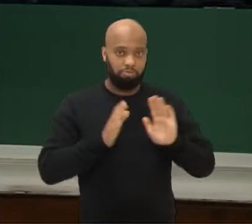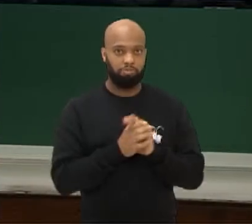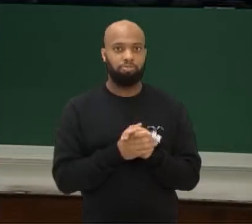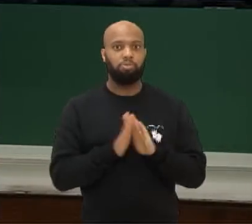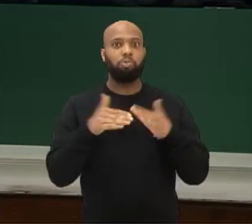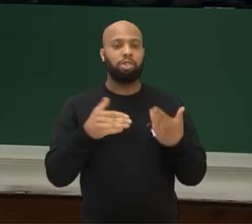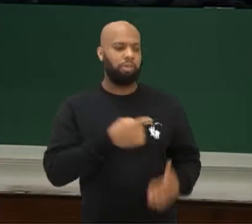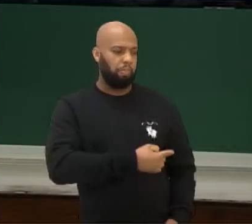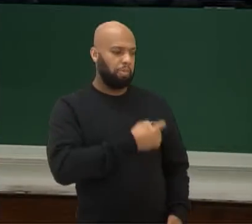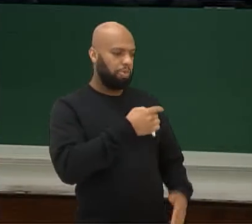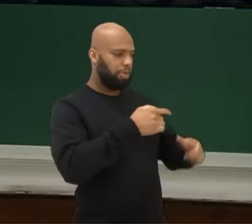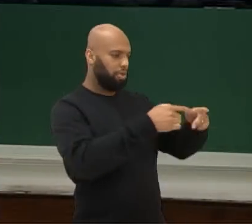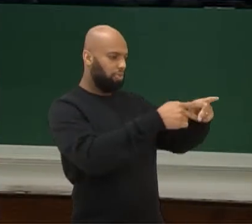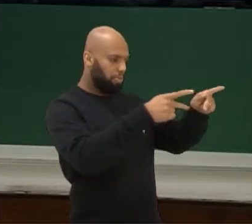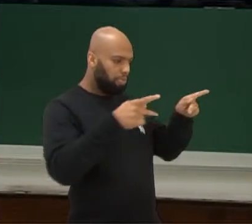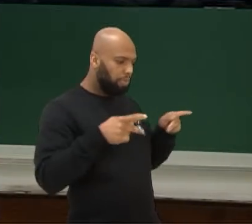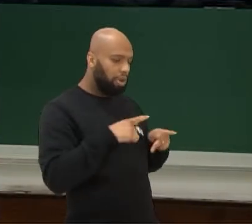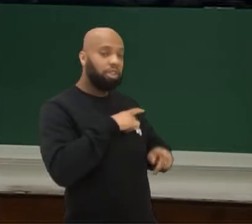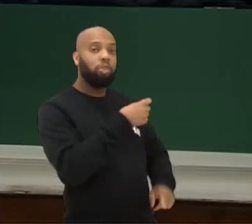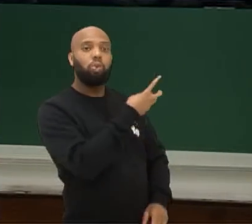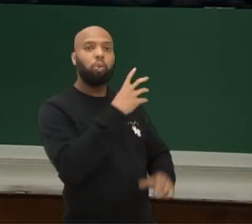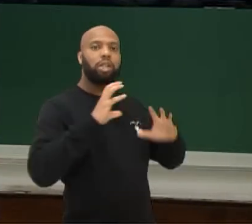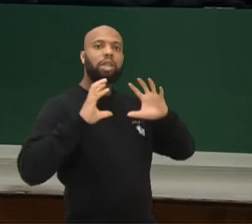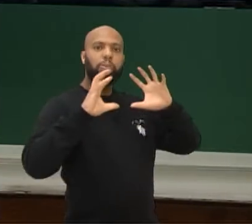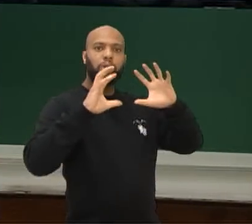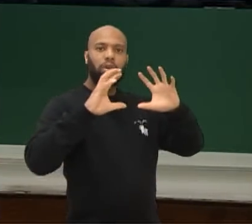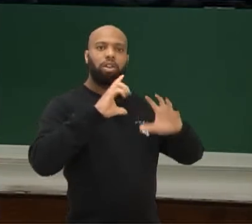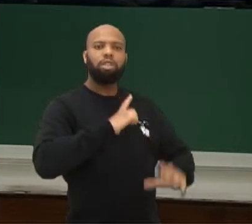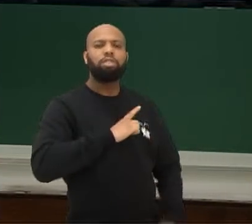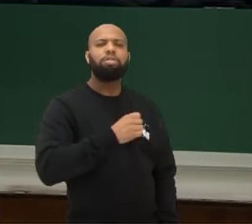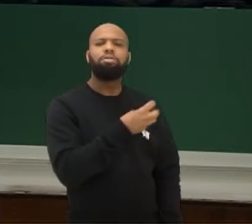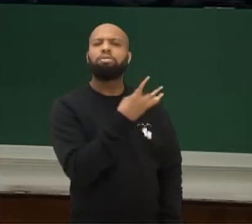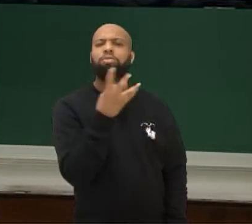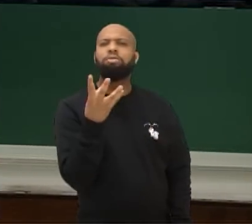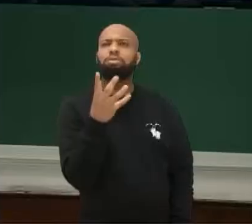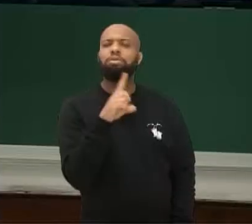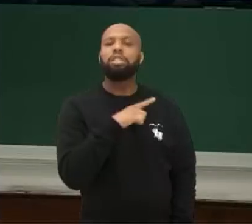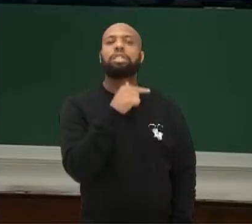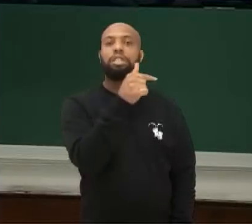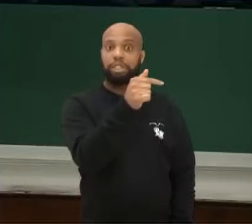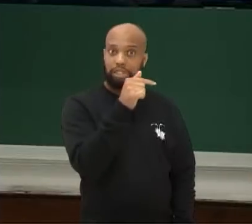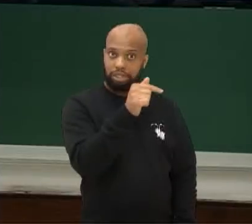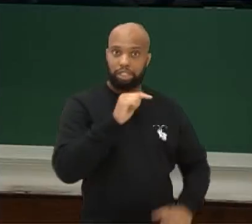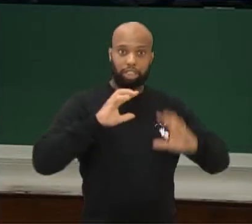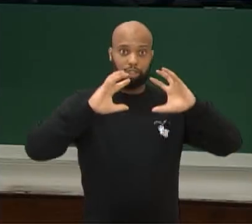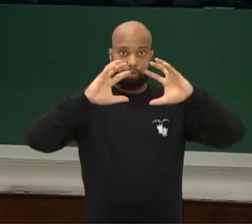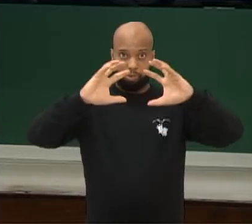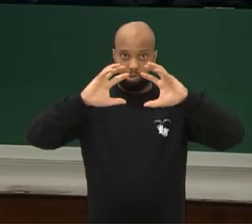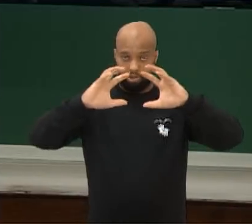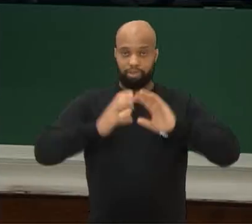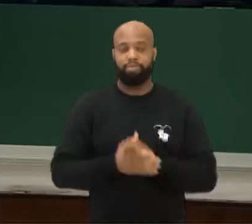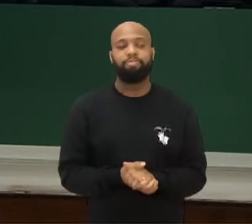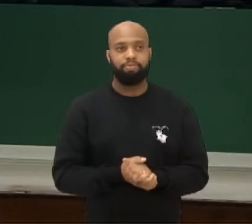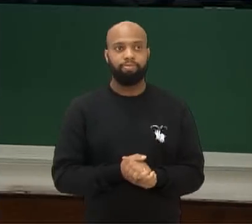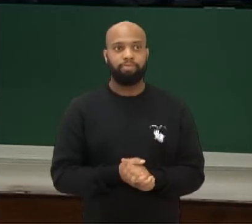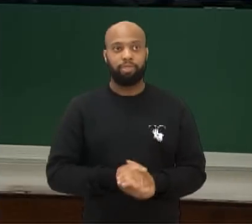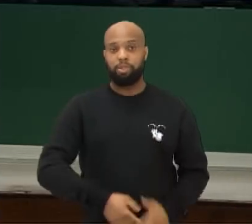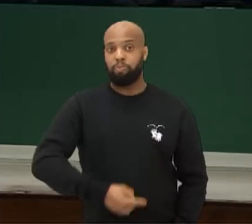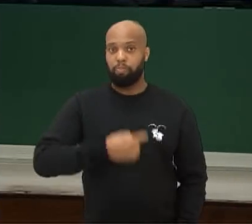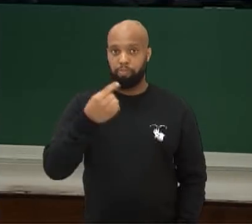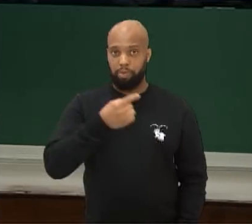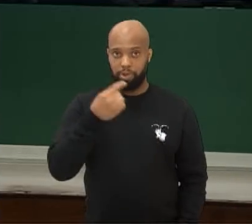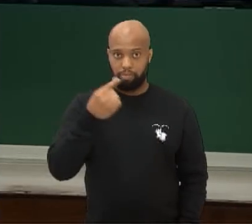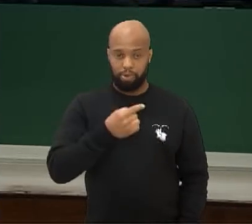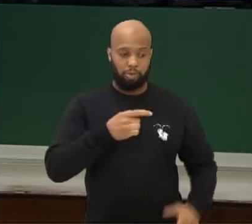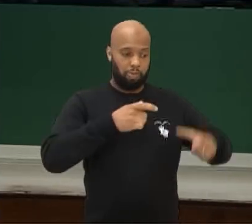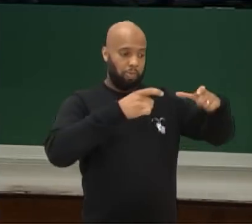prato, quantas bolinhas nós temos? 1, 2, 3, 4, 5, 6, 7 bolinhas, ok? Então, primeiro prato,